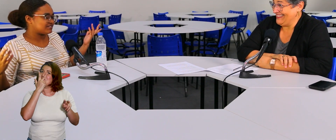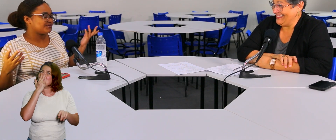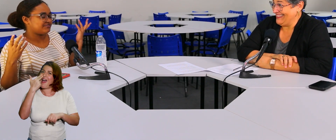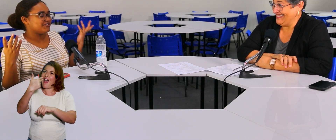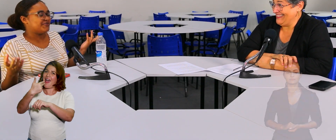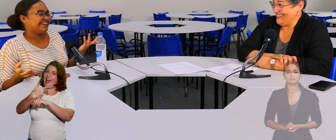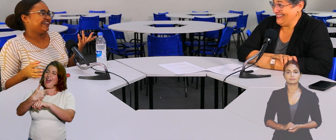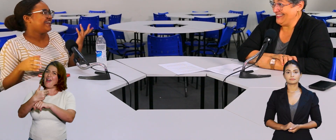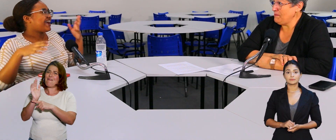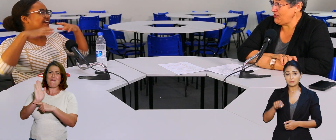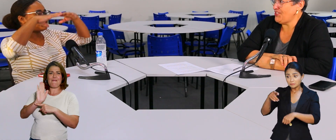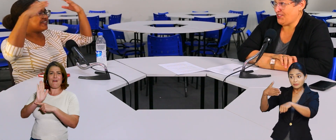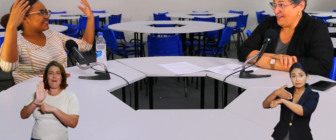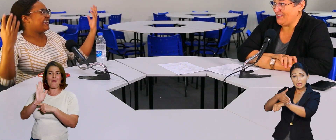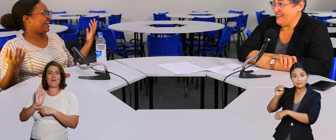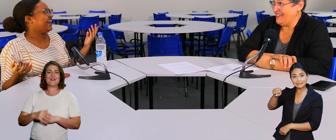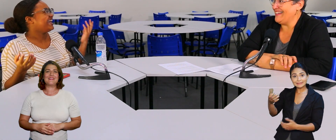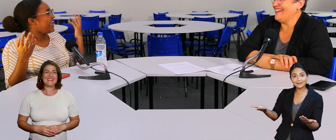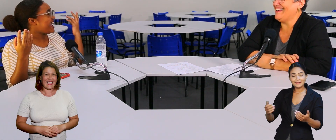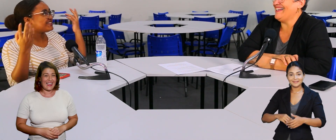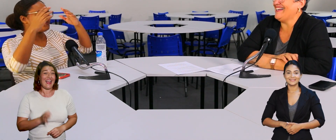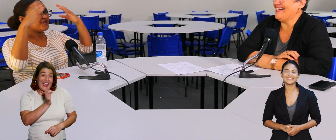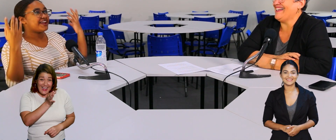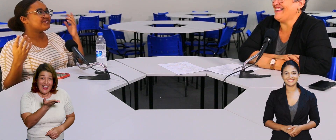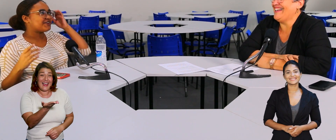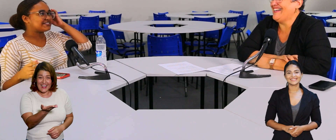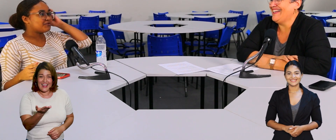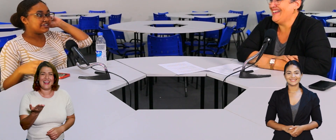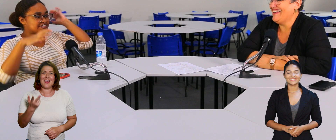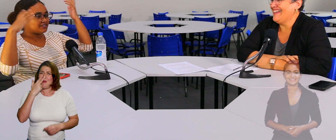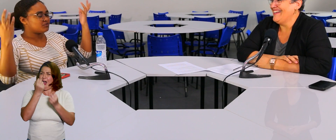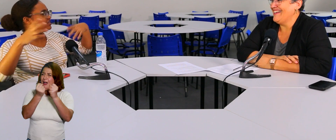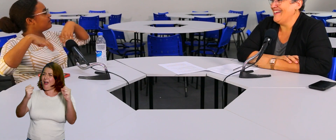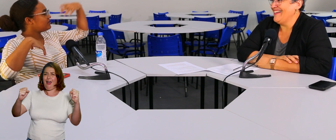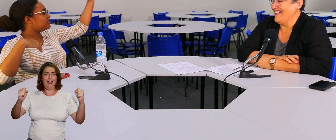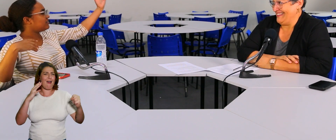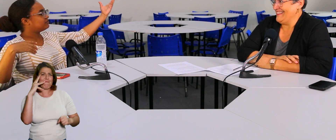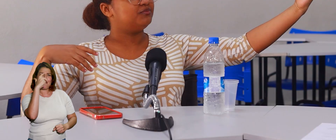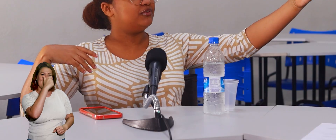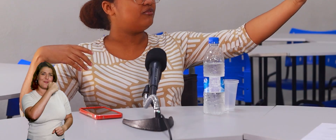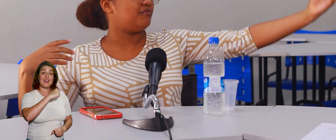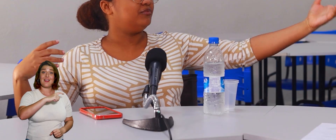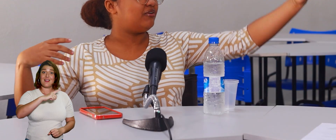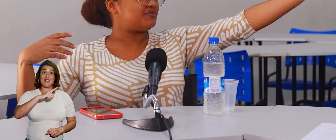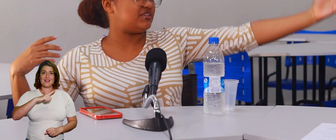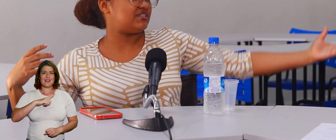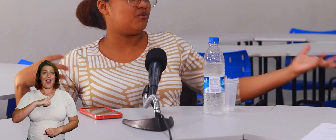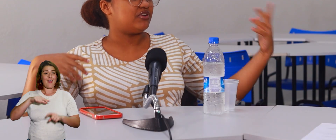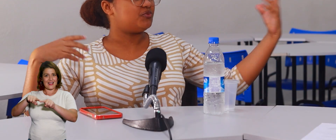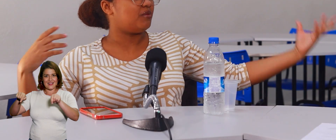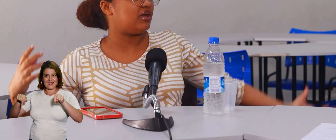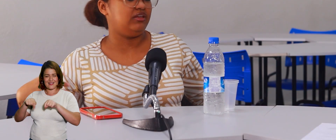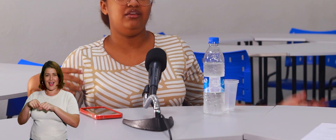na gravação de um filme. Mas a gente coisa. Era, tipo, era um negócio tão grande, assim, tão bonito. Tinha um negócio pra